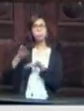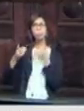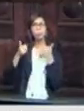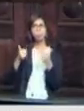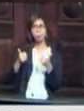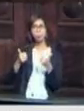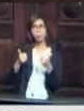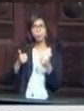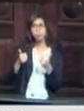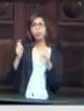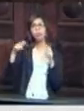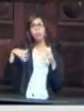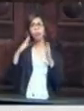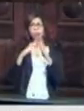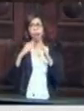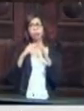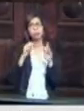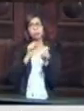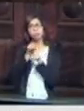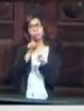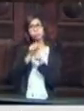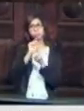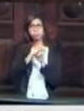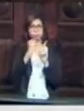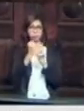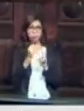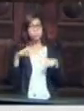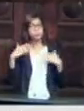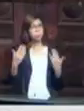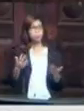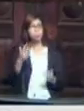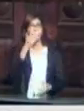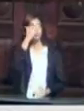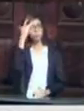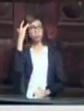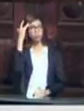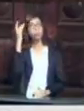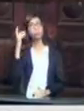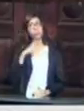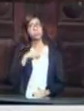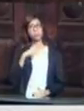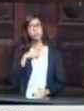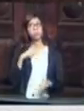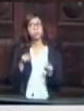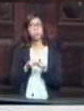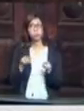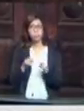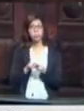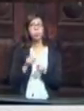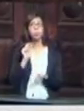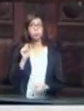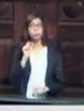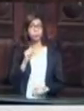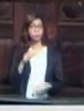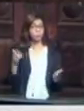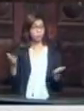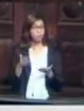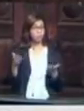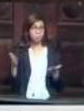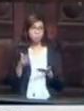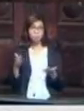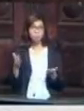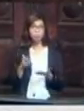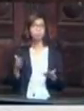de aluguel social. Bom, então as pessoas, isto enquanto não